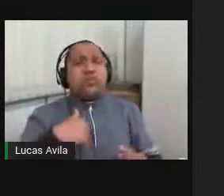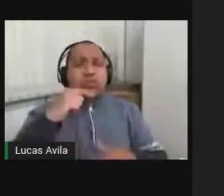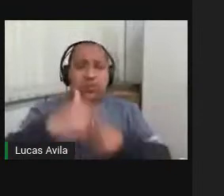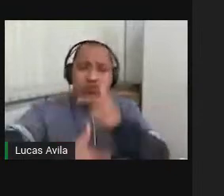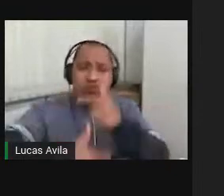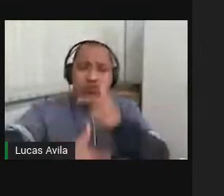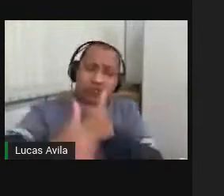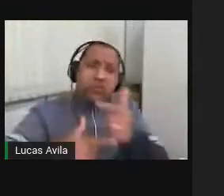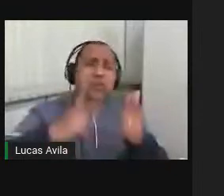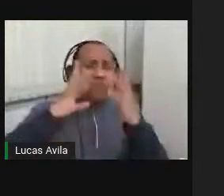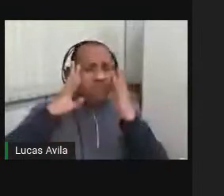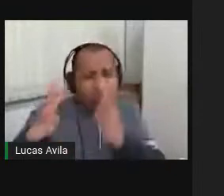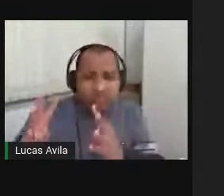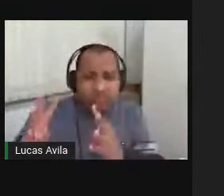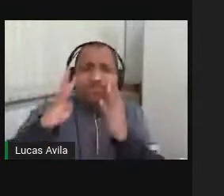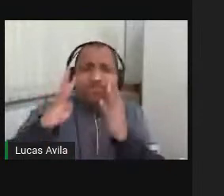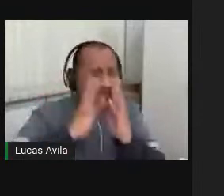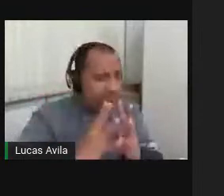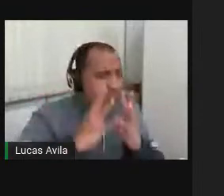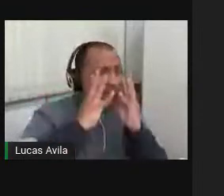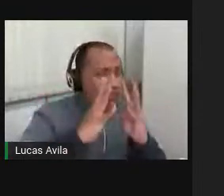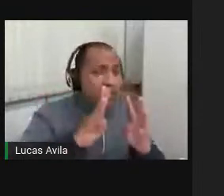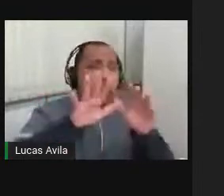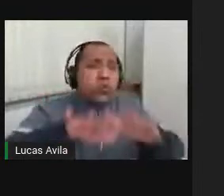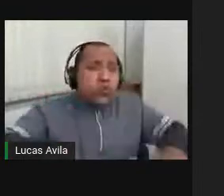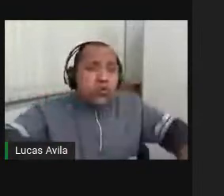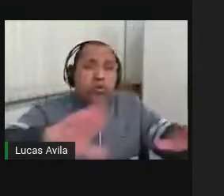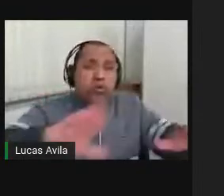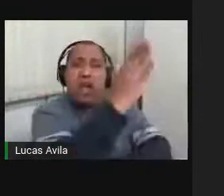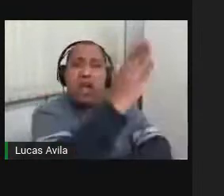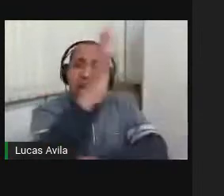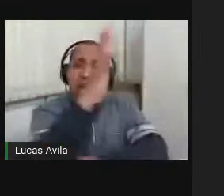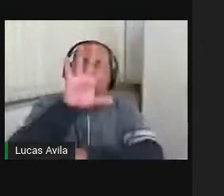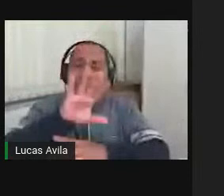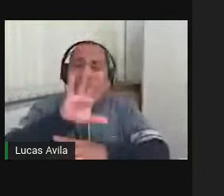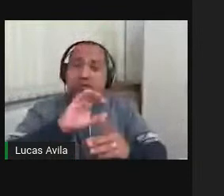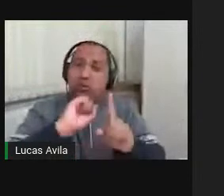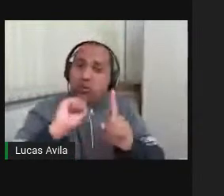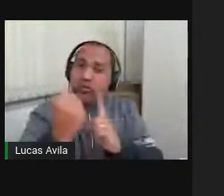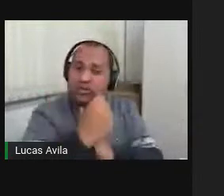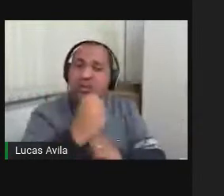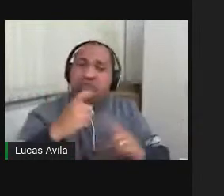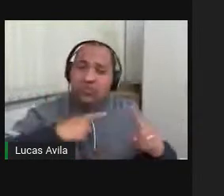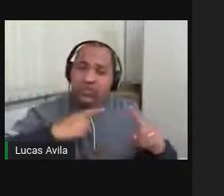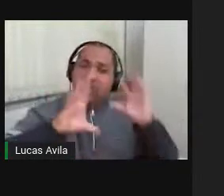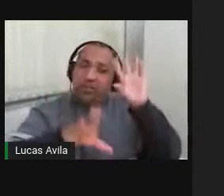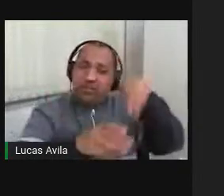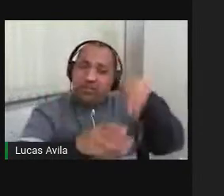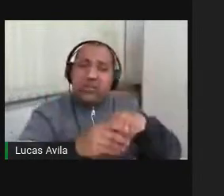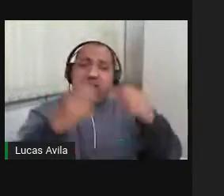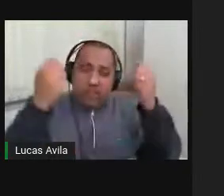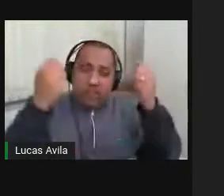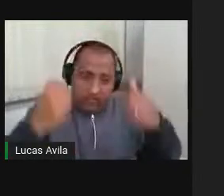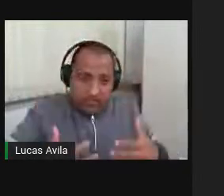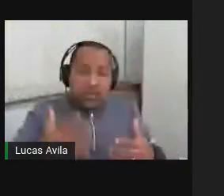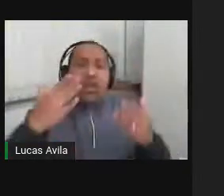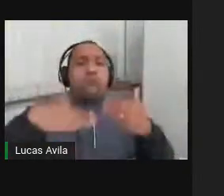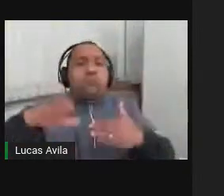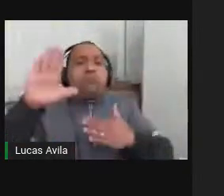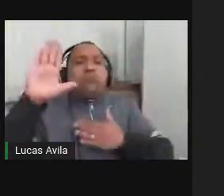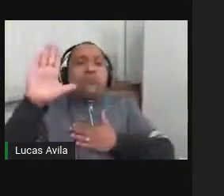à realidade socioambiental na qual estamos inseridos, honrar os princípios do ofício de mestre. Assim também. Teremos